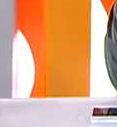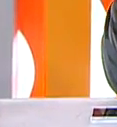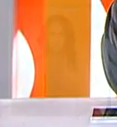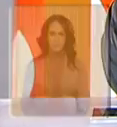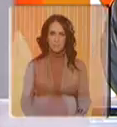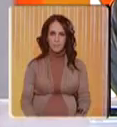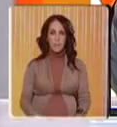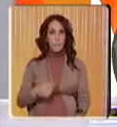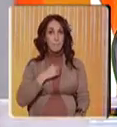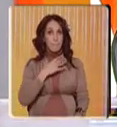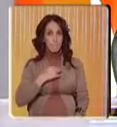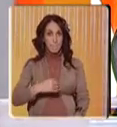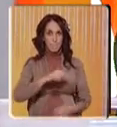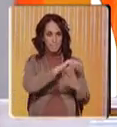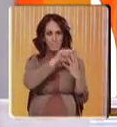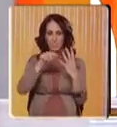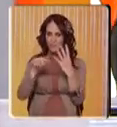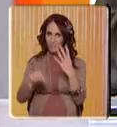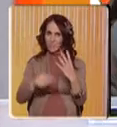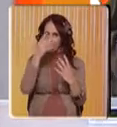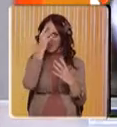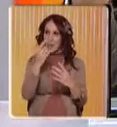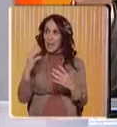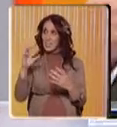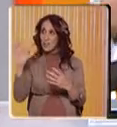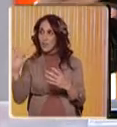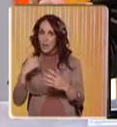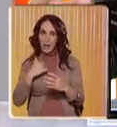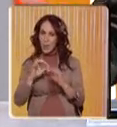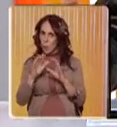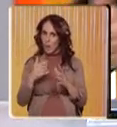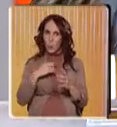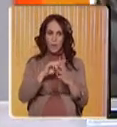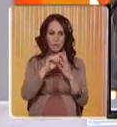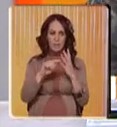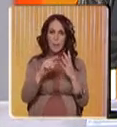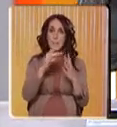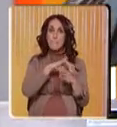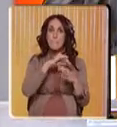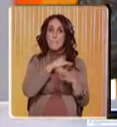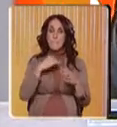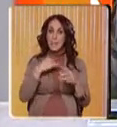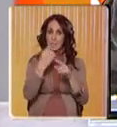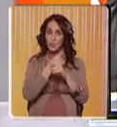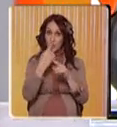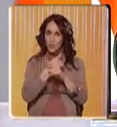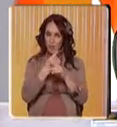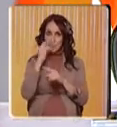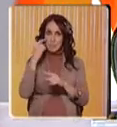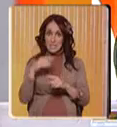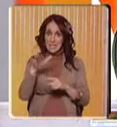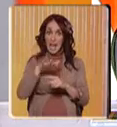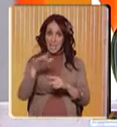Eu gosto particularmente deste espaço e a Cristina também é da mesma opinião quando abrimos o nosso consultório com várias especialidades, com vários